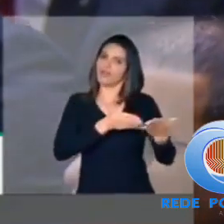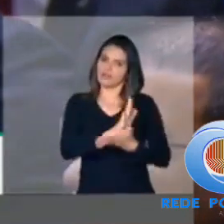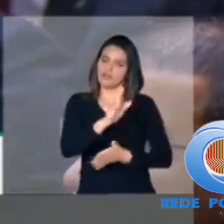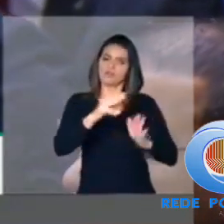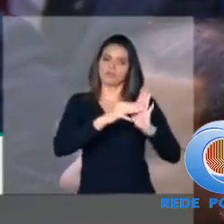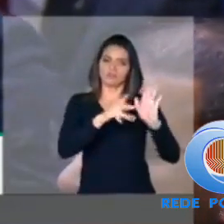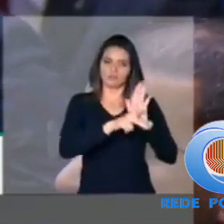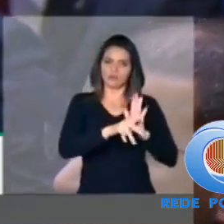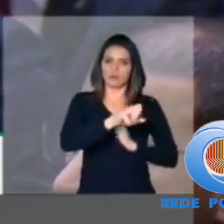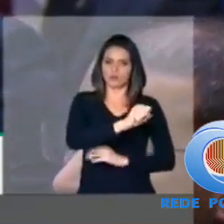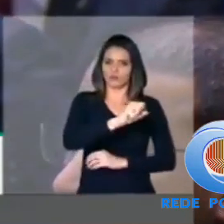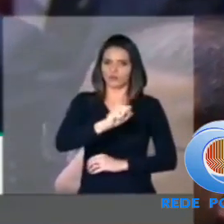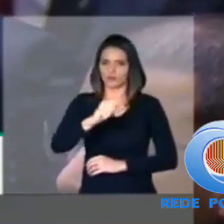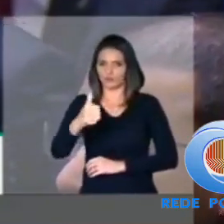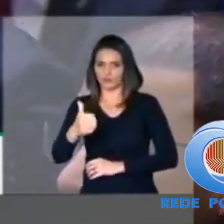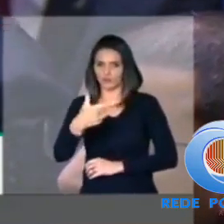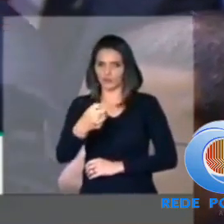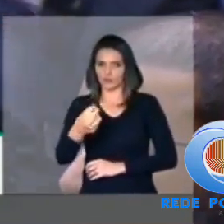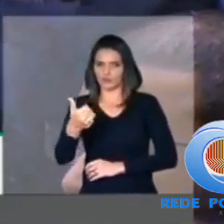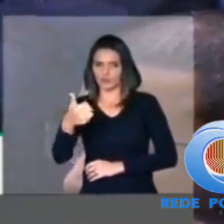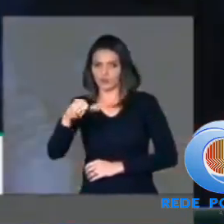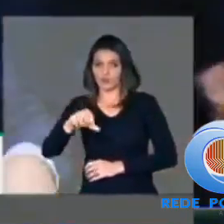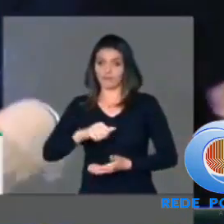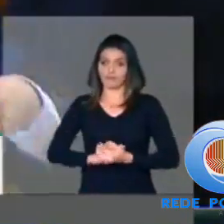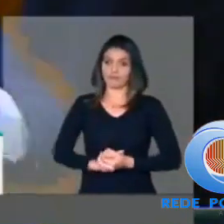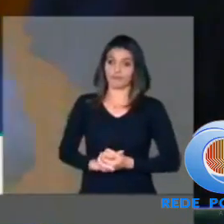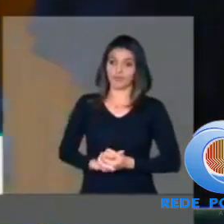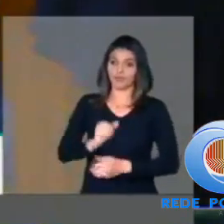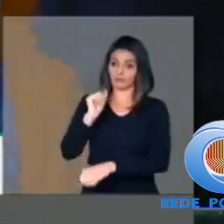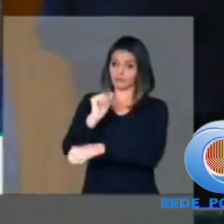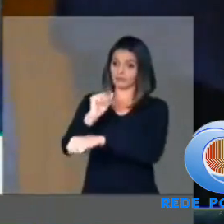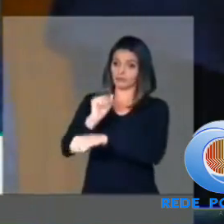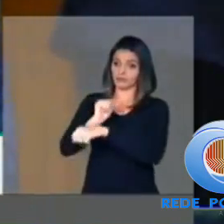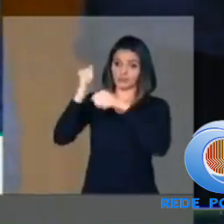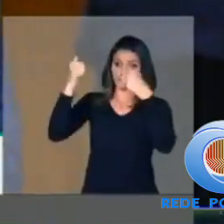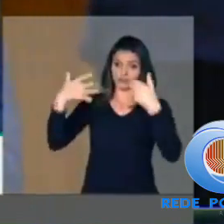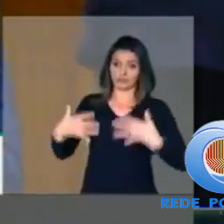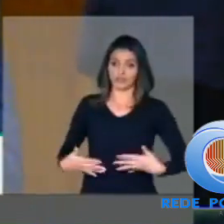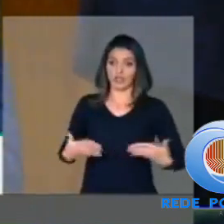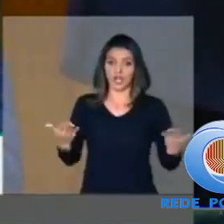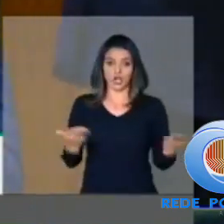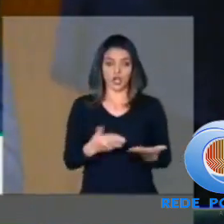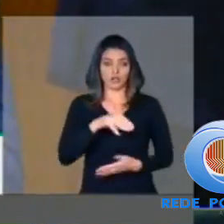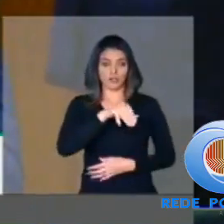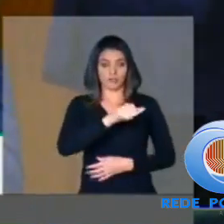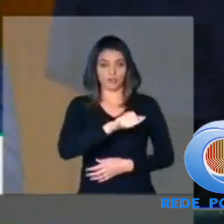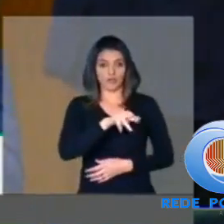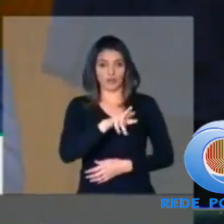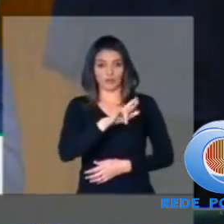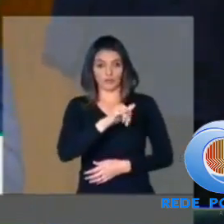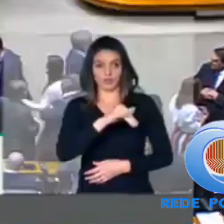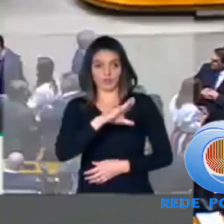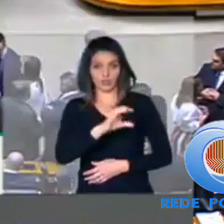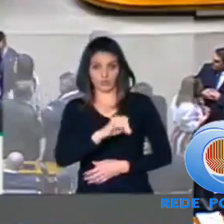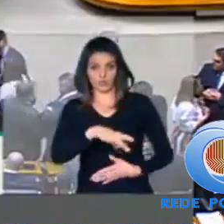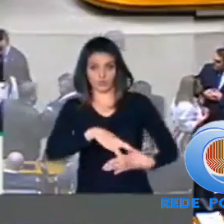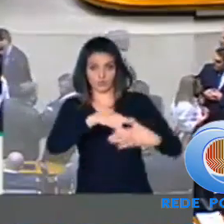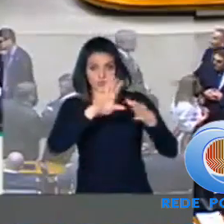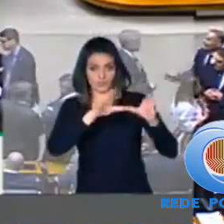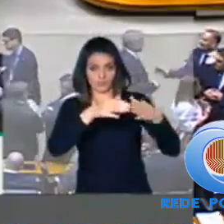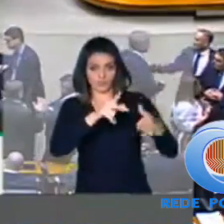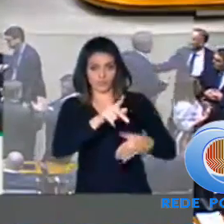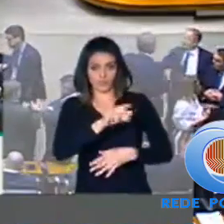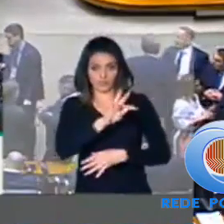881 de 2019. Muito deputado, obrigado, senhor presidente. Nós esperamos esclarecimento. Deputado Maurício, pela liderança do bloco PTB. Presidente